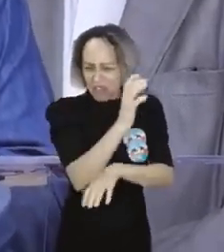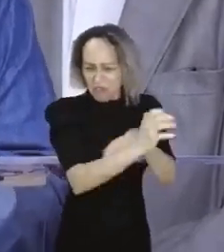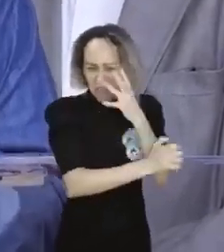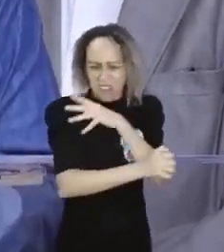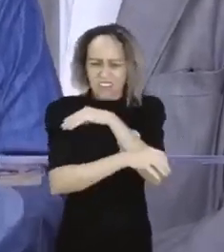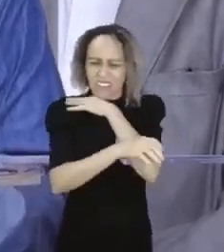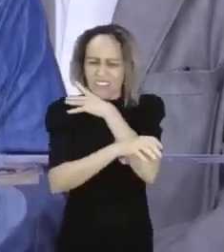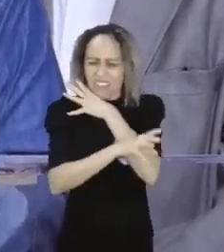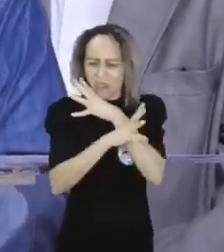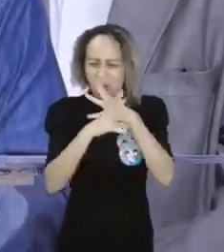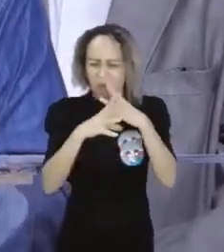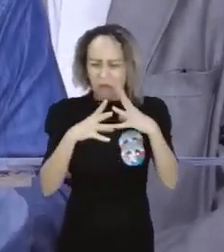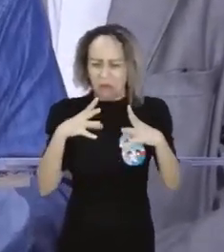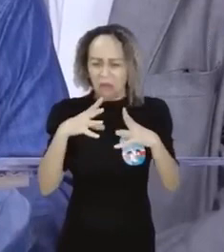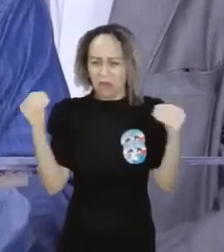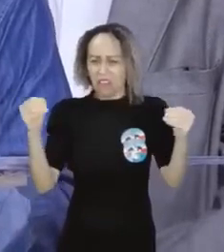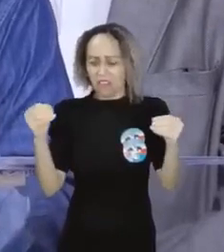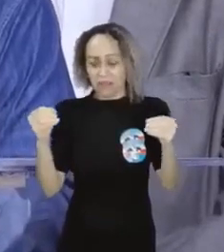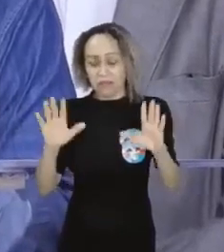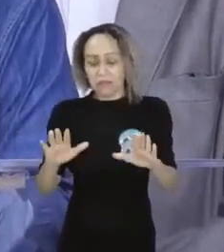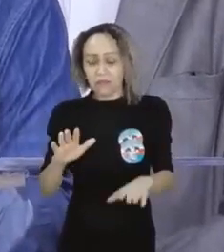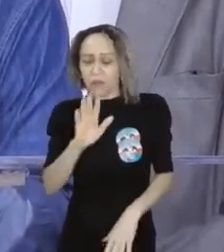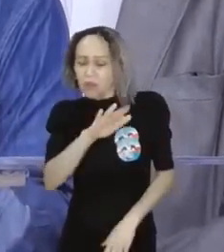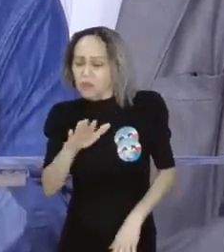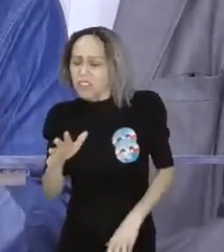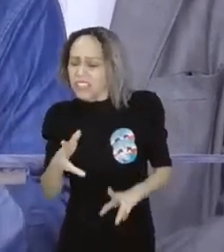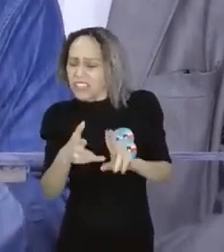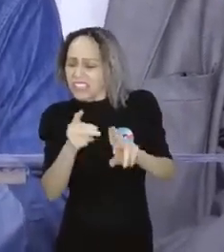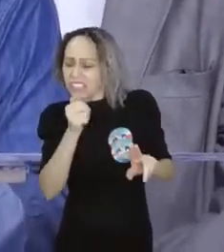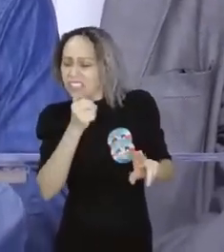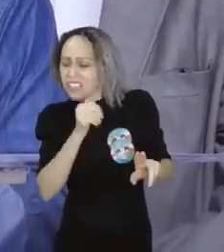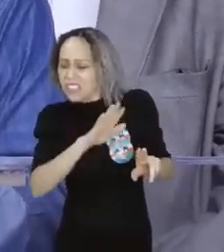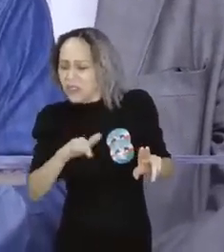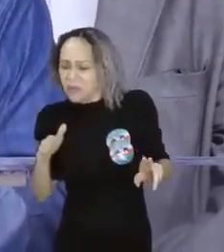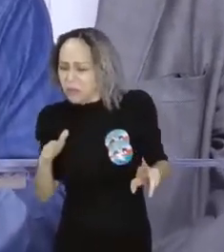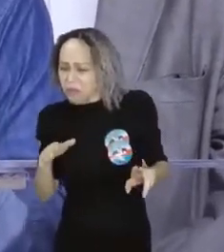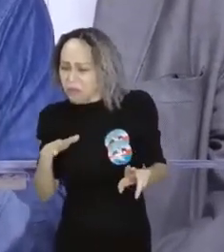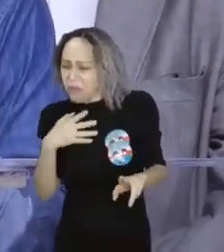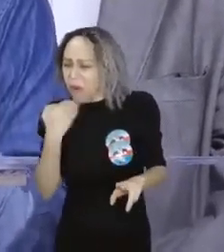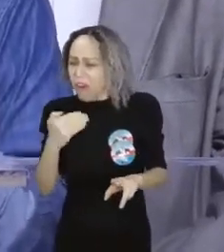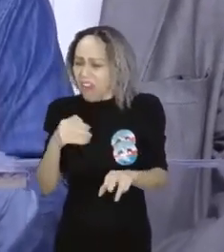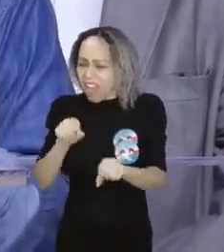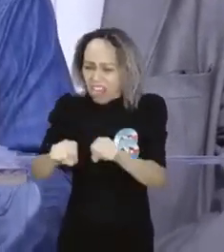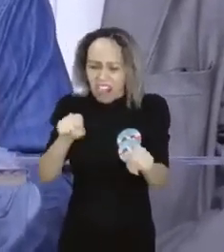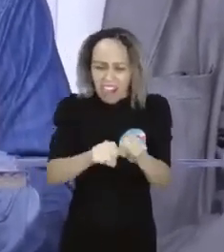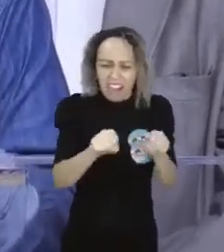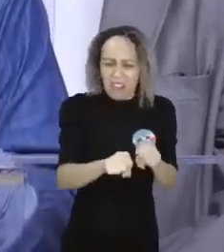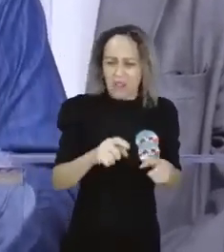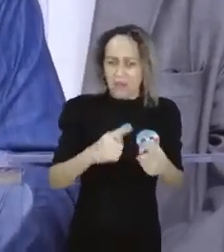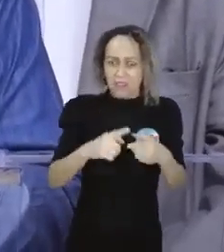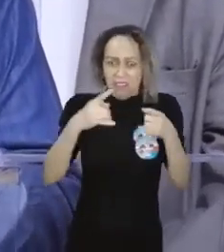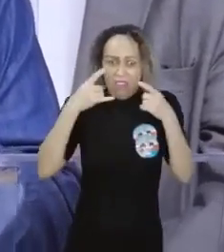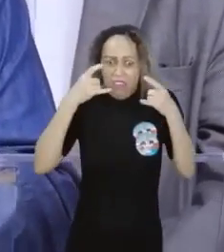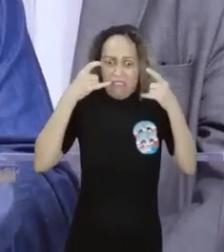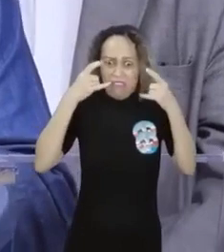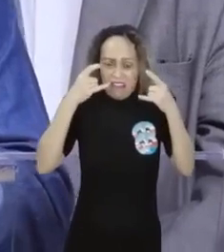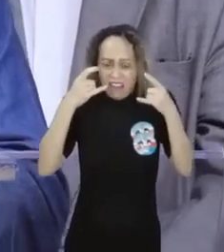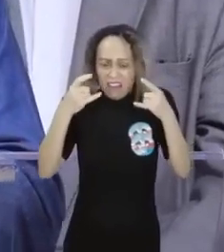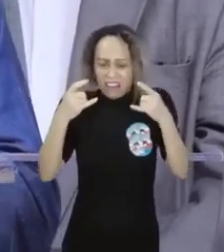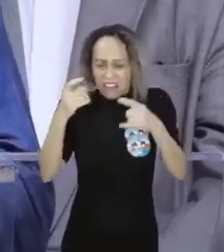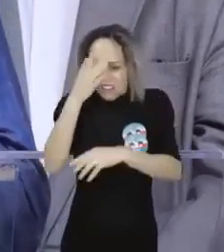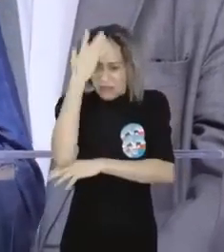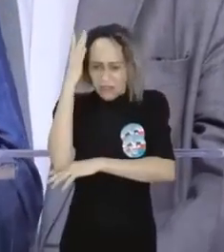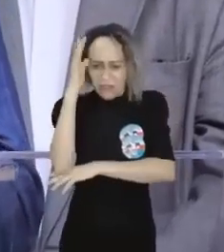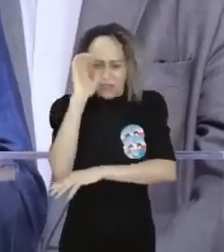uma criança indígena morre, assassinada pela ganância dos predadores do meio ambiente, uma parte